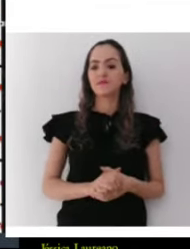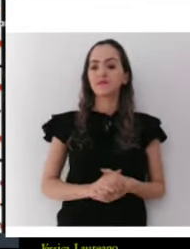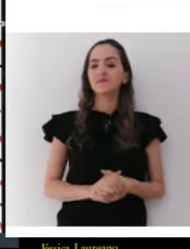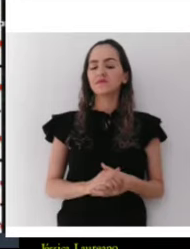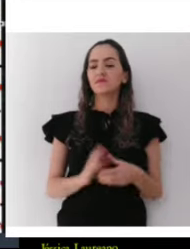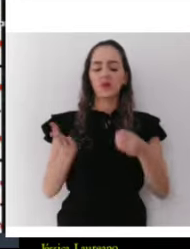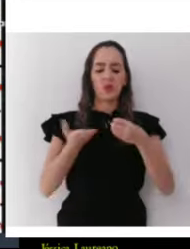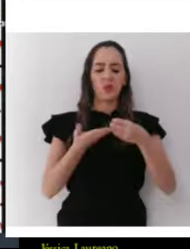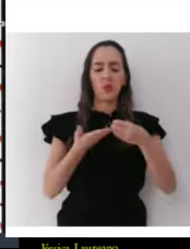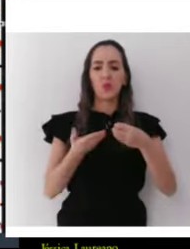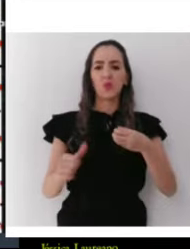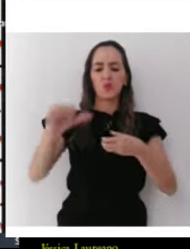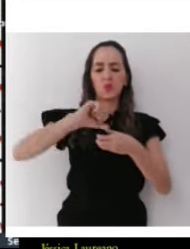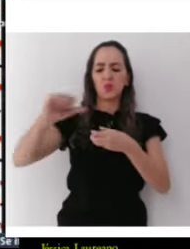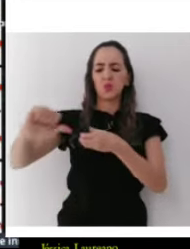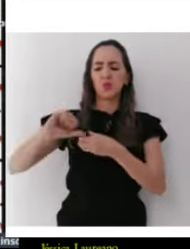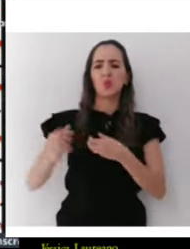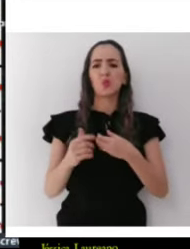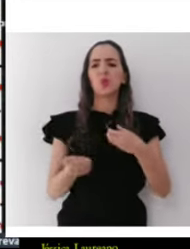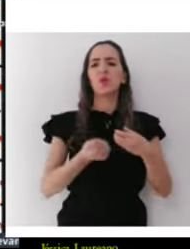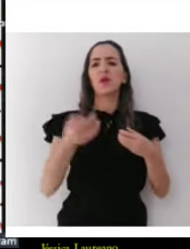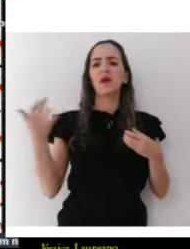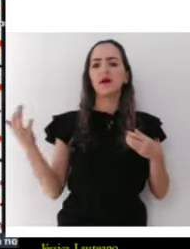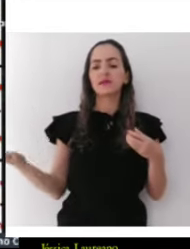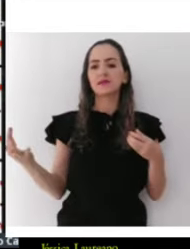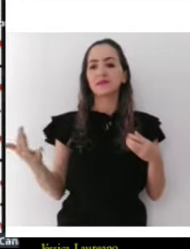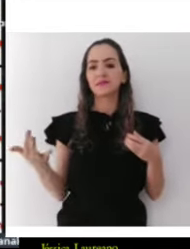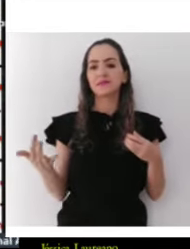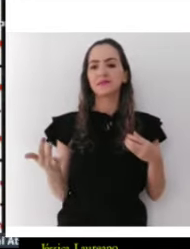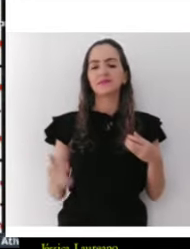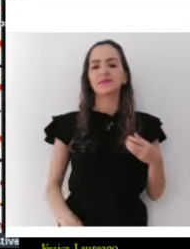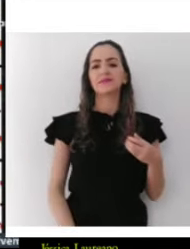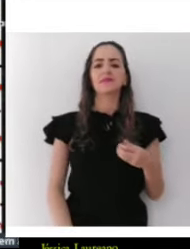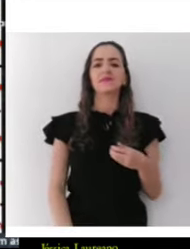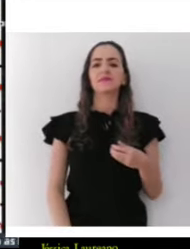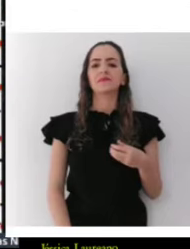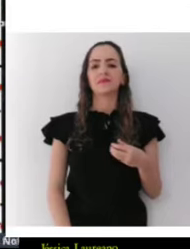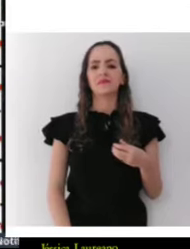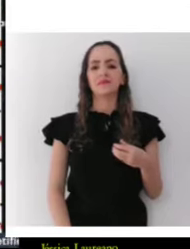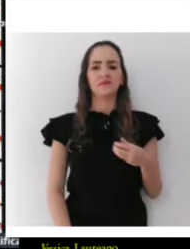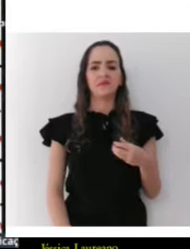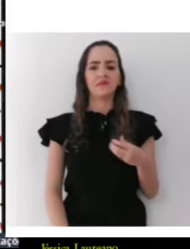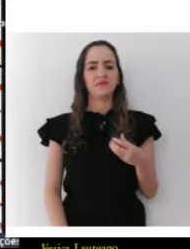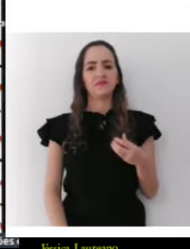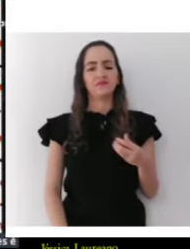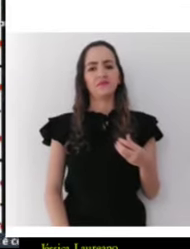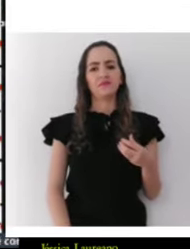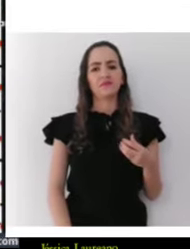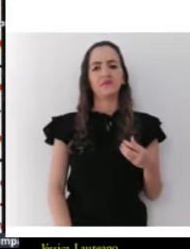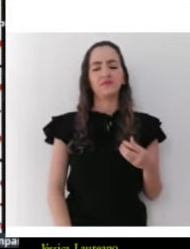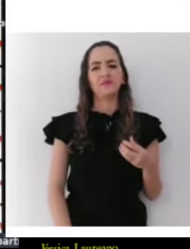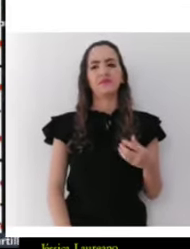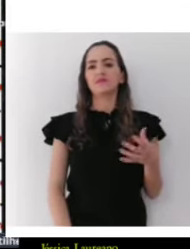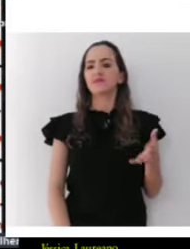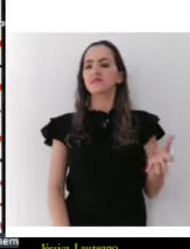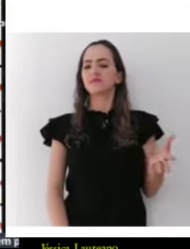copos de 200 ml eu preciso usar para encher essa garrafa? Vamos supor que essa garrafa seja a garrafa que tem 2 litros. Então, você pega